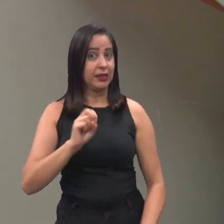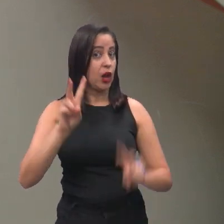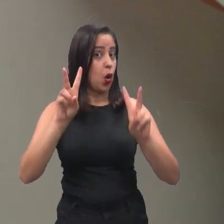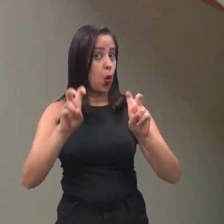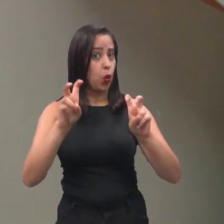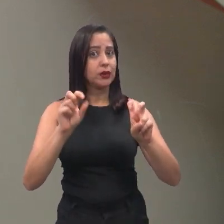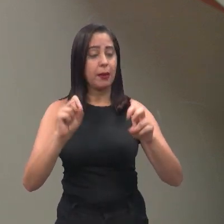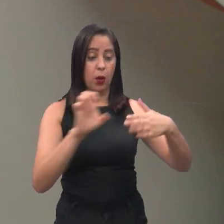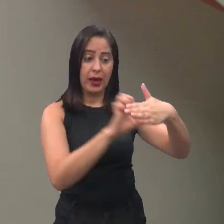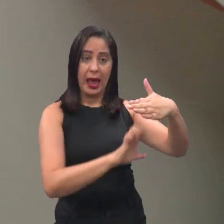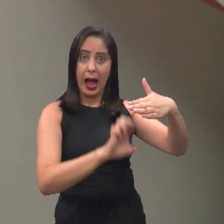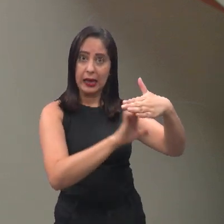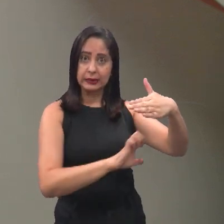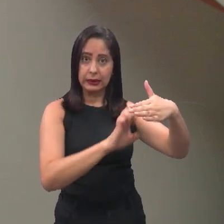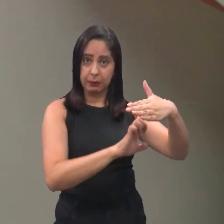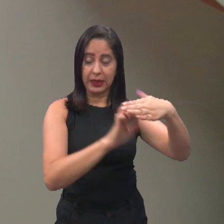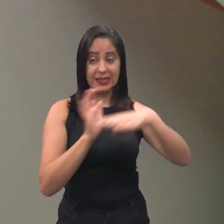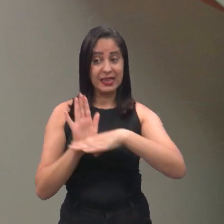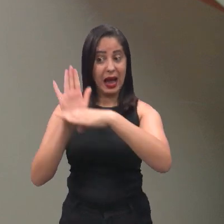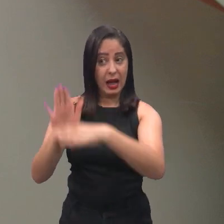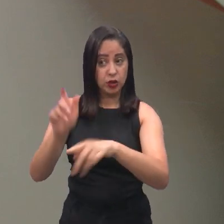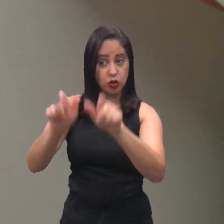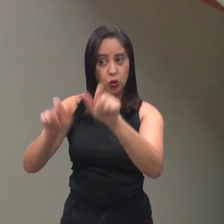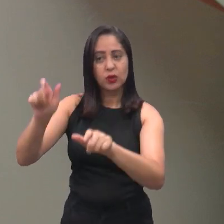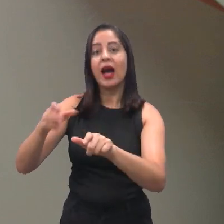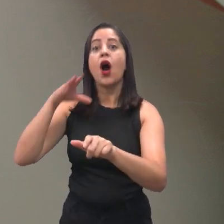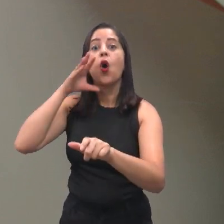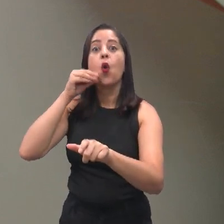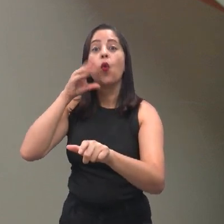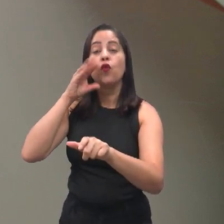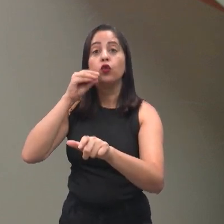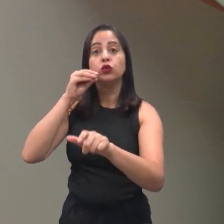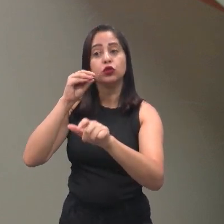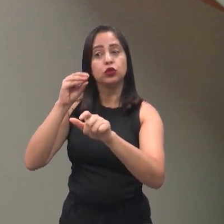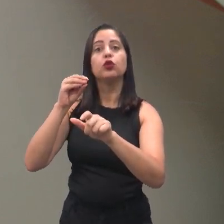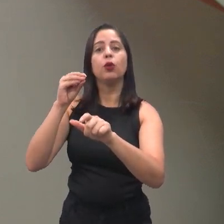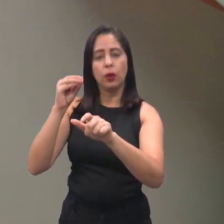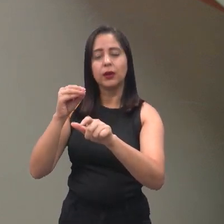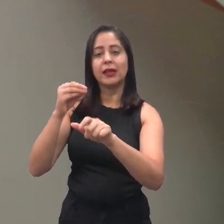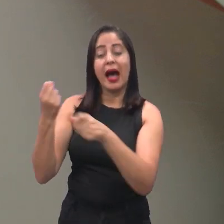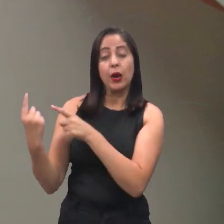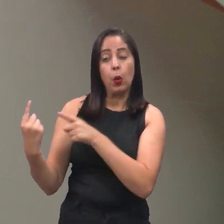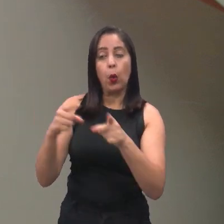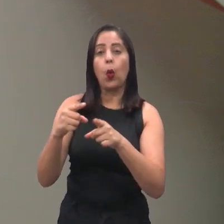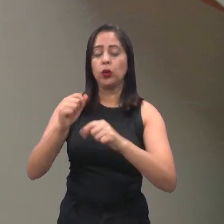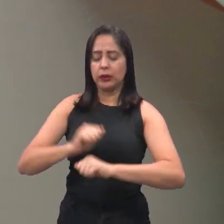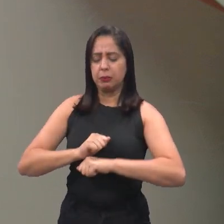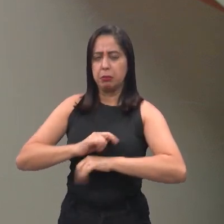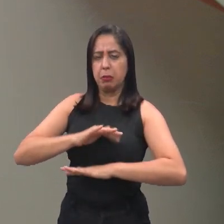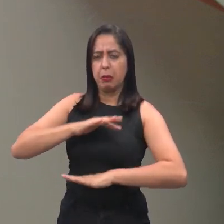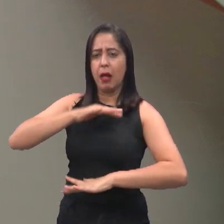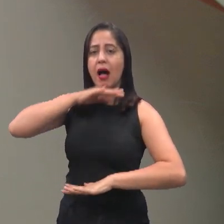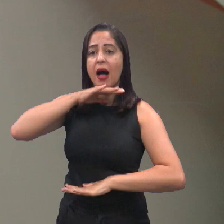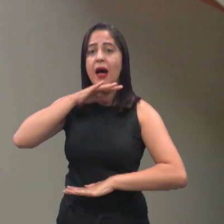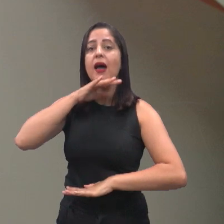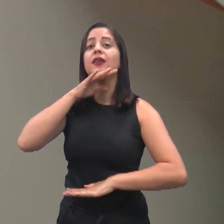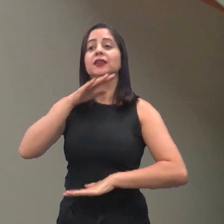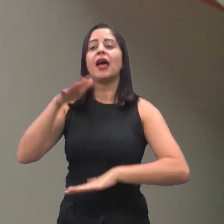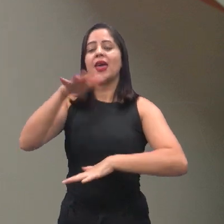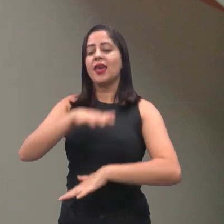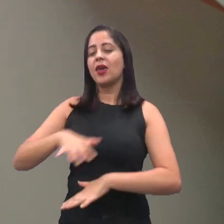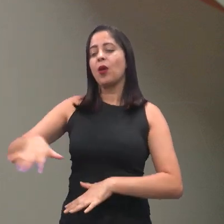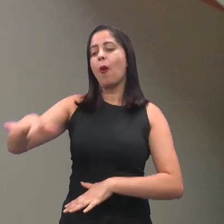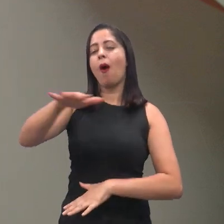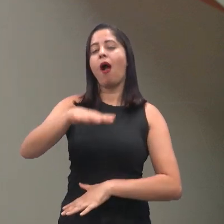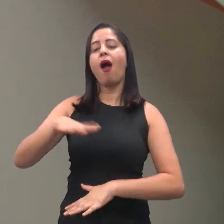das empresas no enfrentamento do burnout e como algumas medidas podem promover um ambiente de trabalho